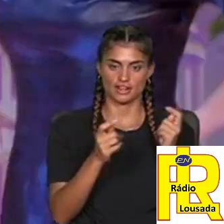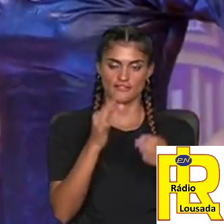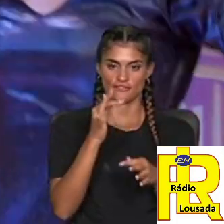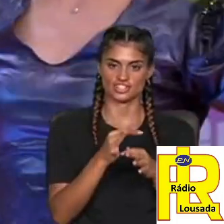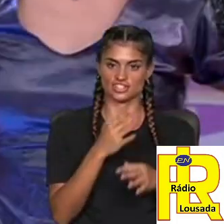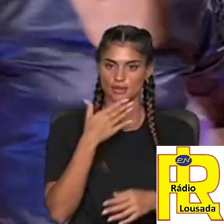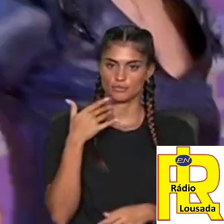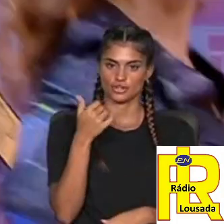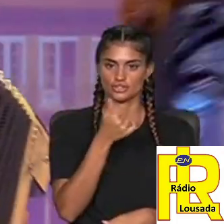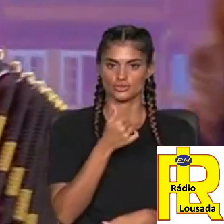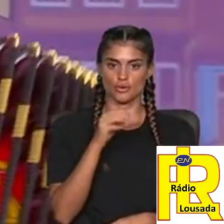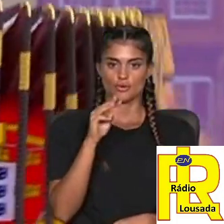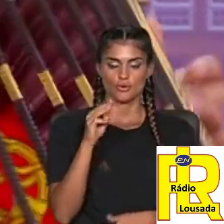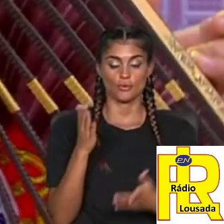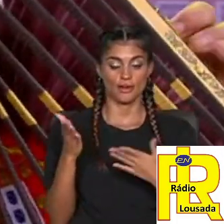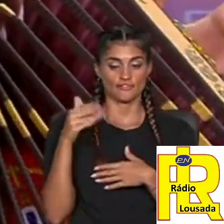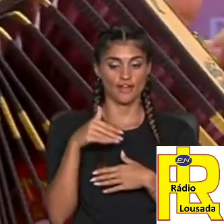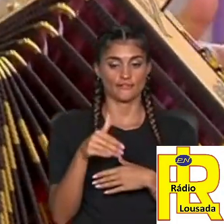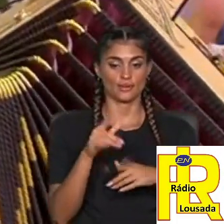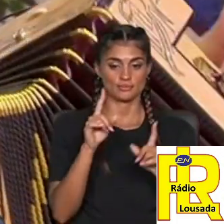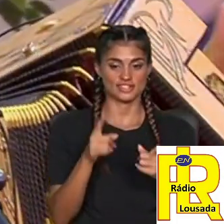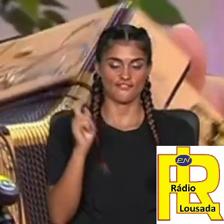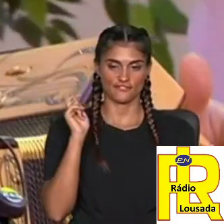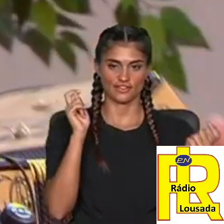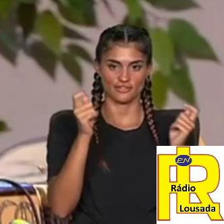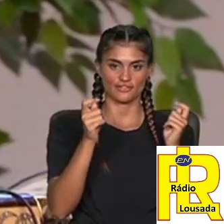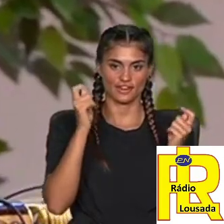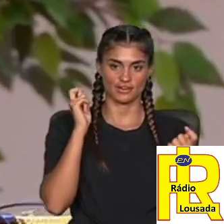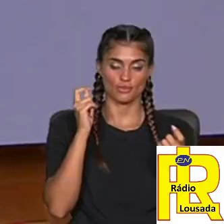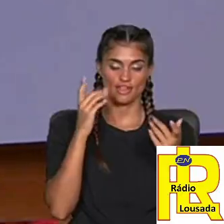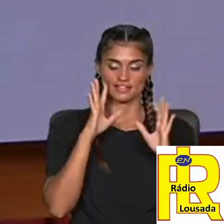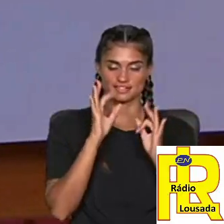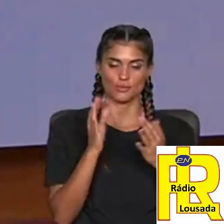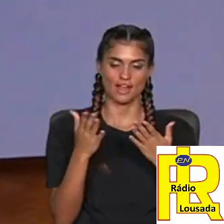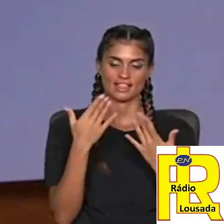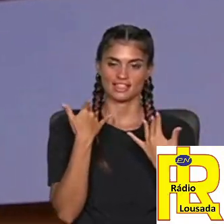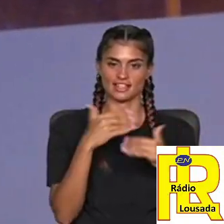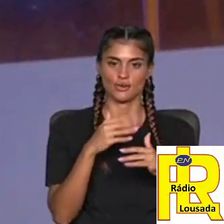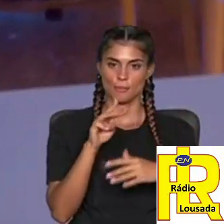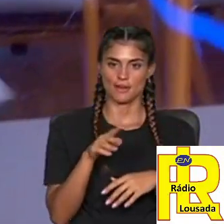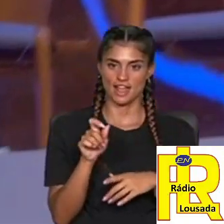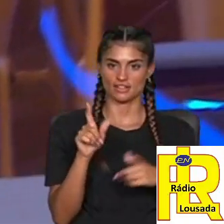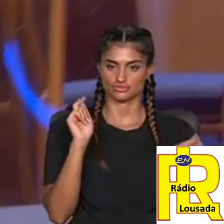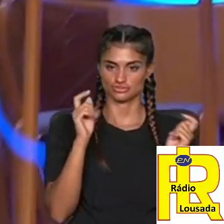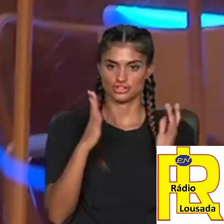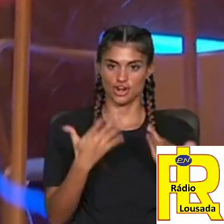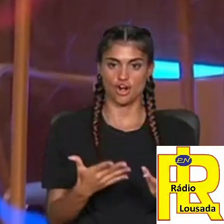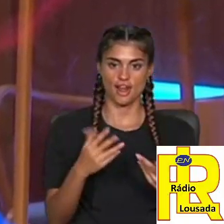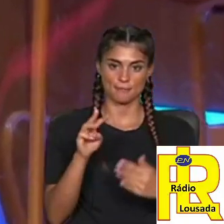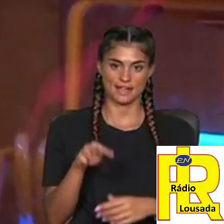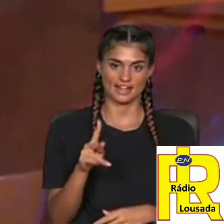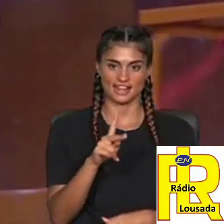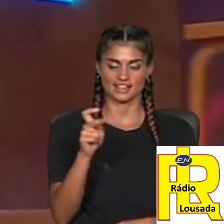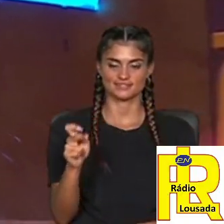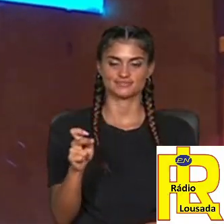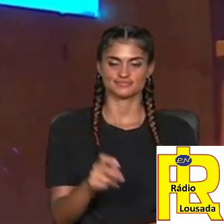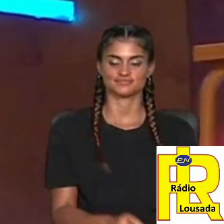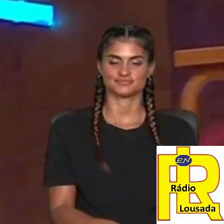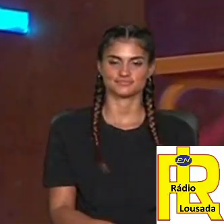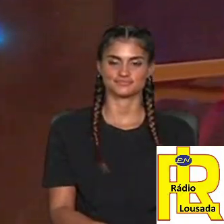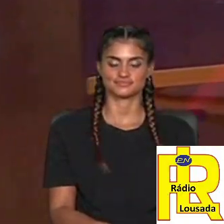festa está bonita, o baile vai começar. Ora, mira, mira, mira, dançando com alegria. O Manel já virou, agora mira a Maria.